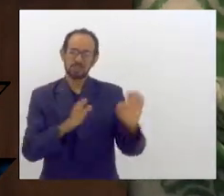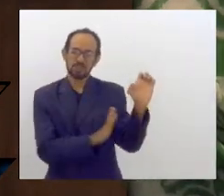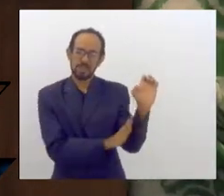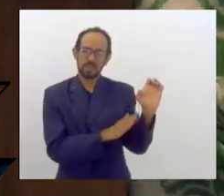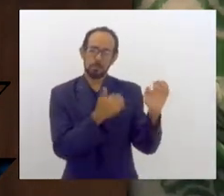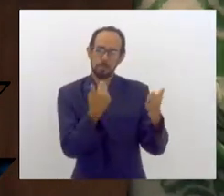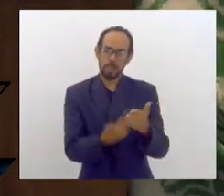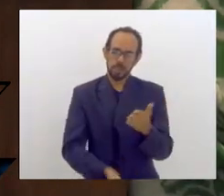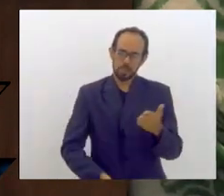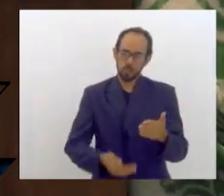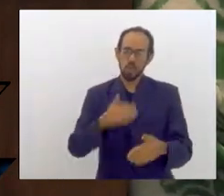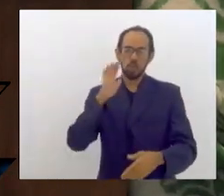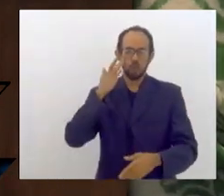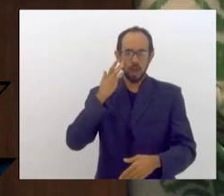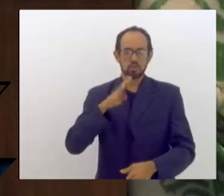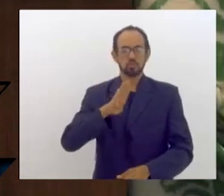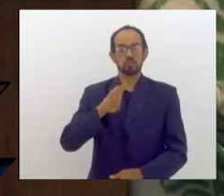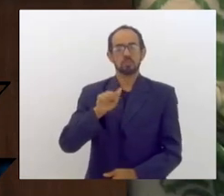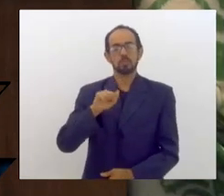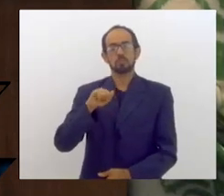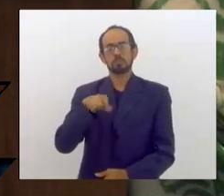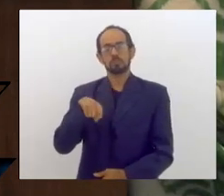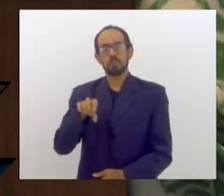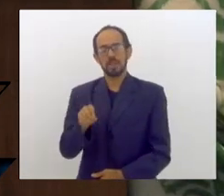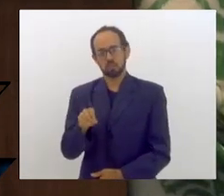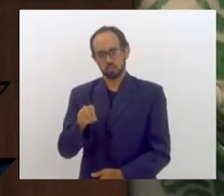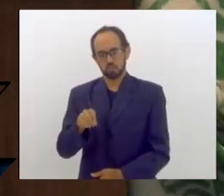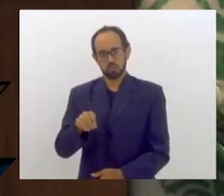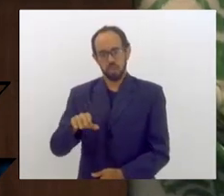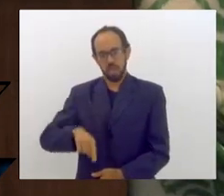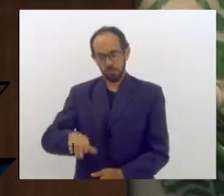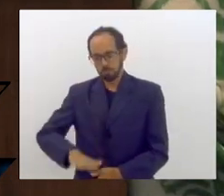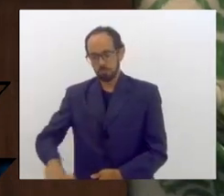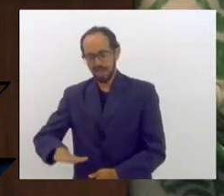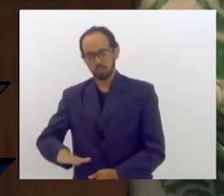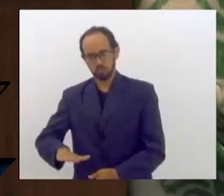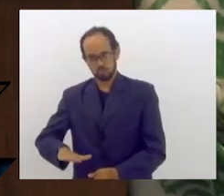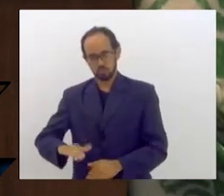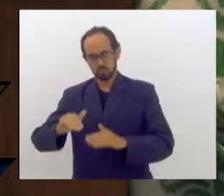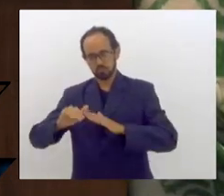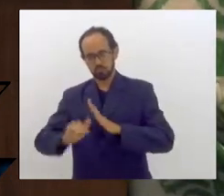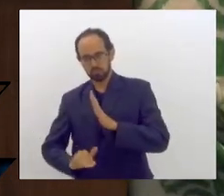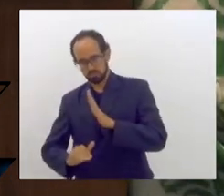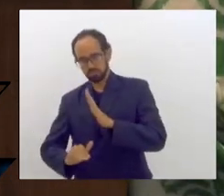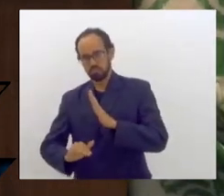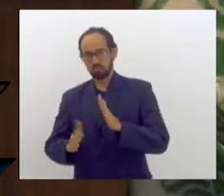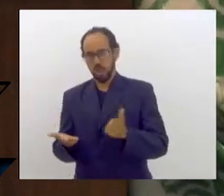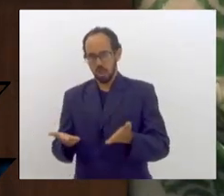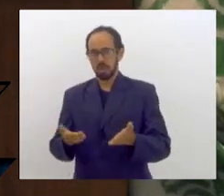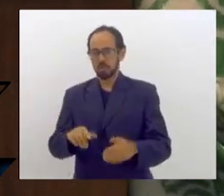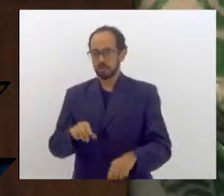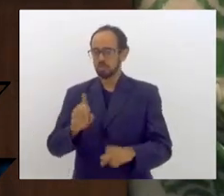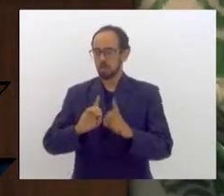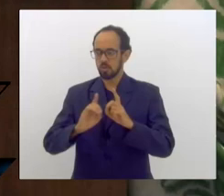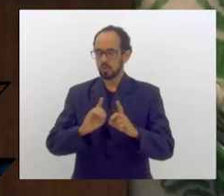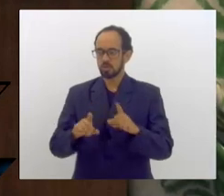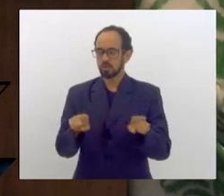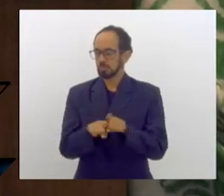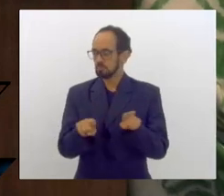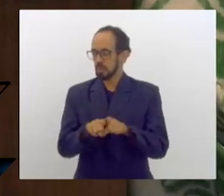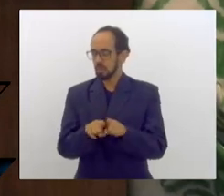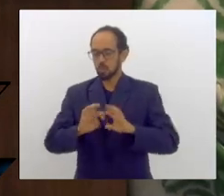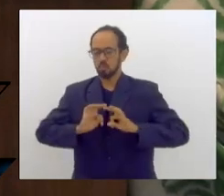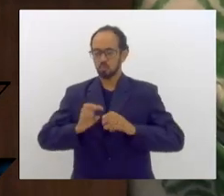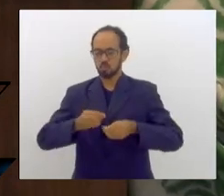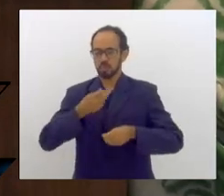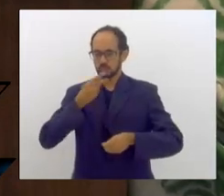acho isso uma baixaria desnecessária para um parlamento. Né? E dialogando aqui com tanto que se fala sobre a